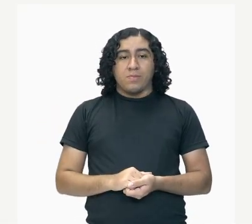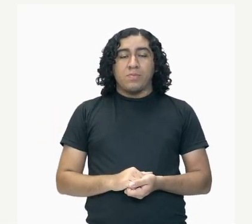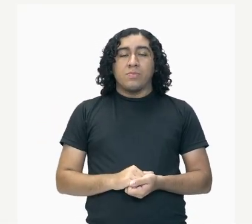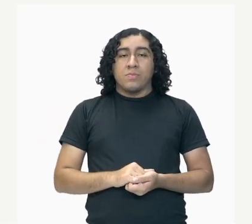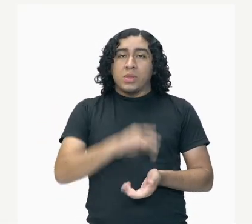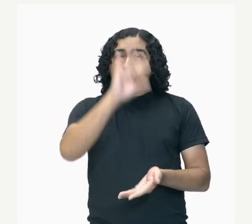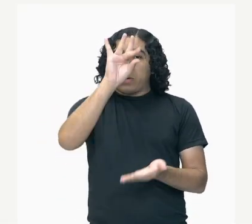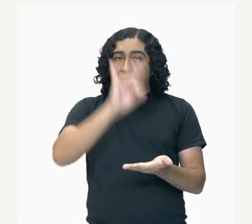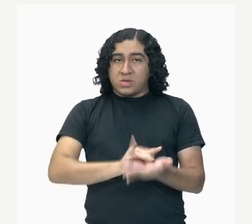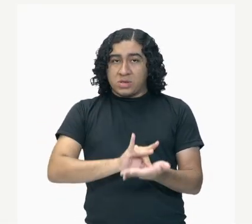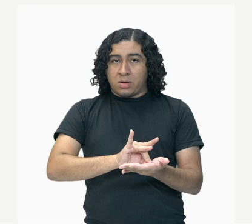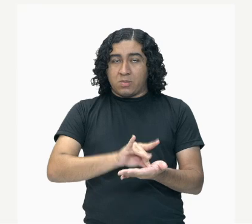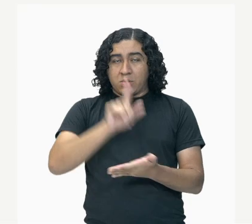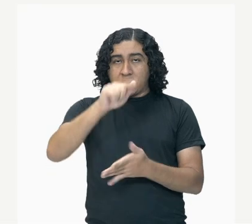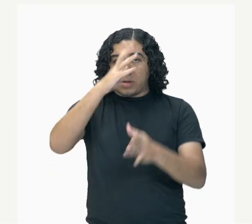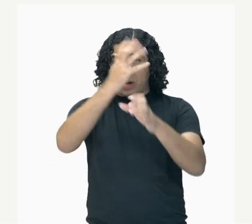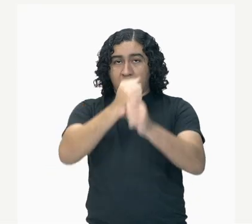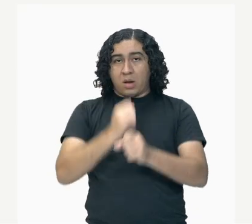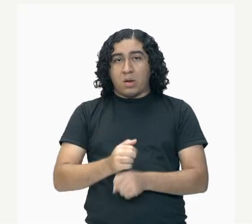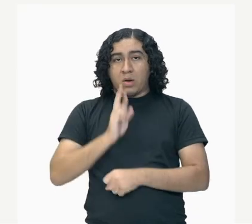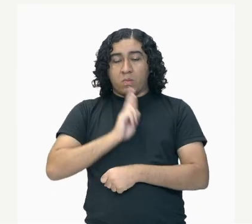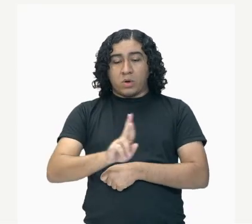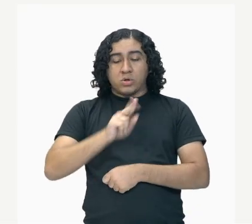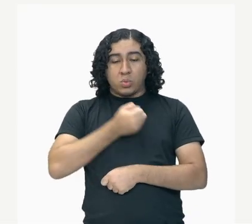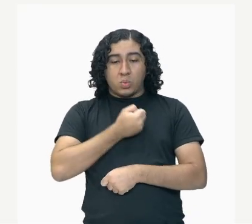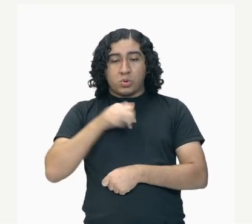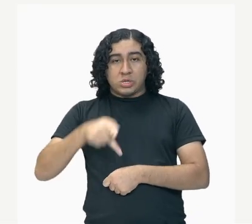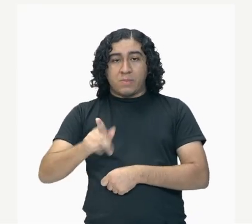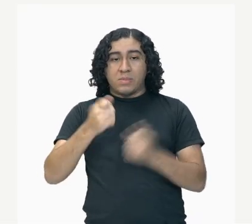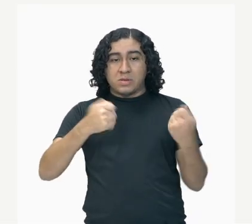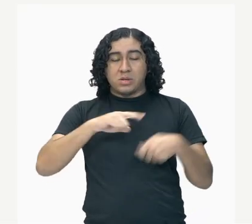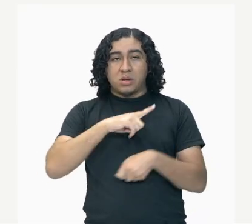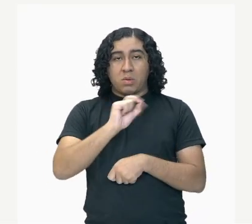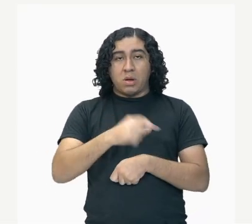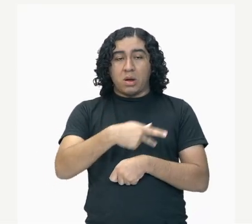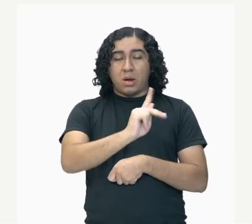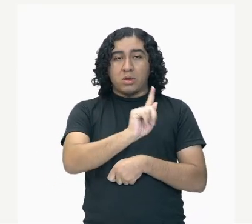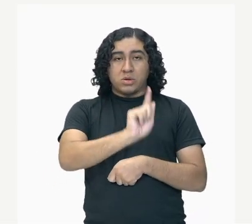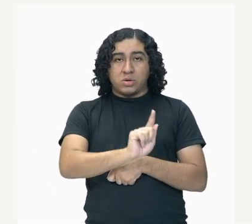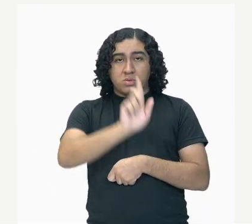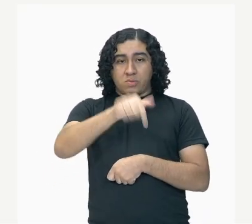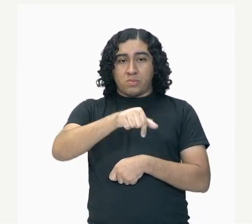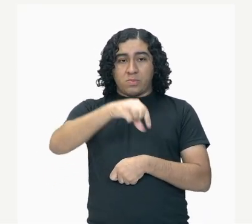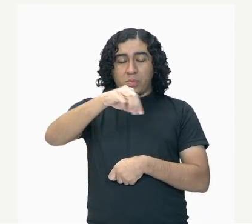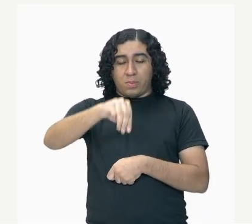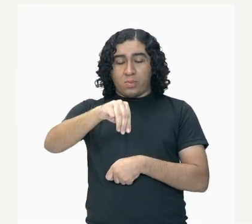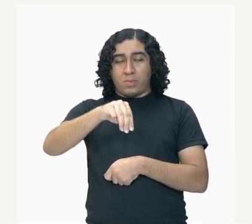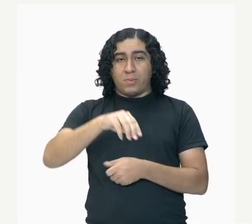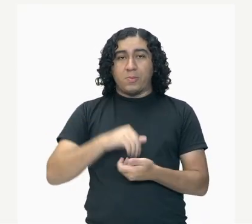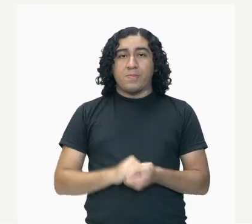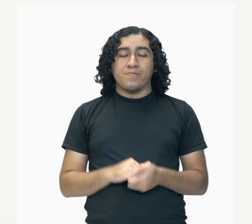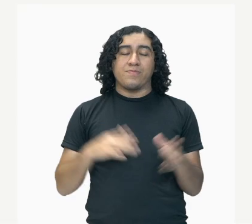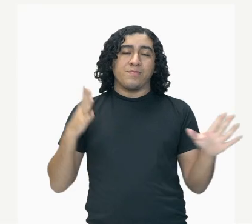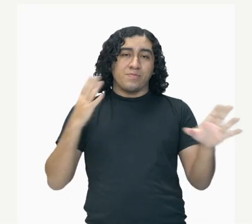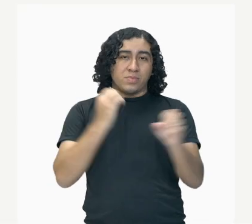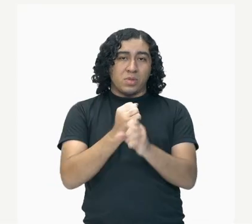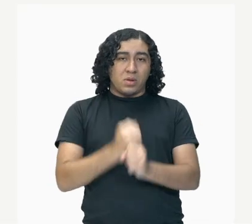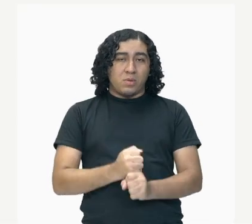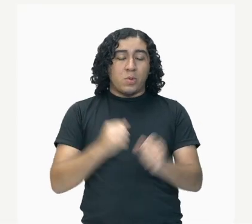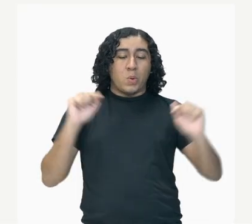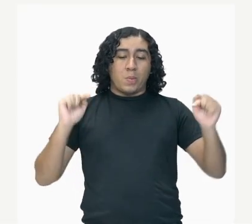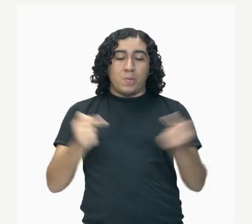densidade linear o quilograma por metro tá pessoal assim a gente define